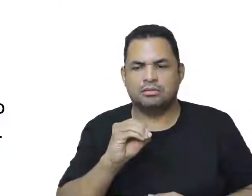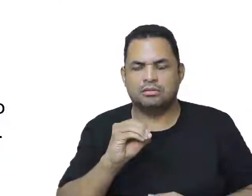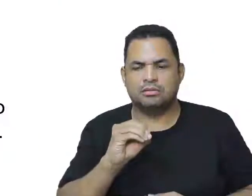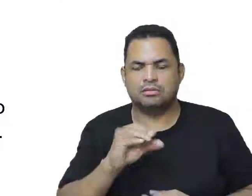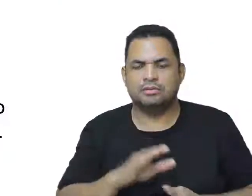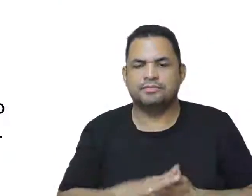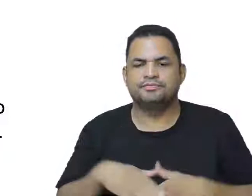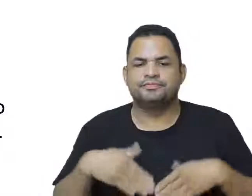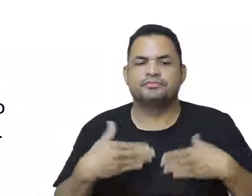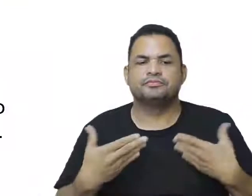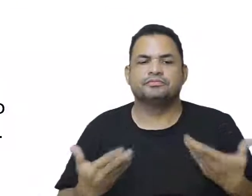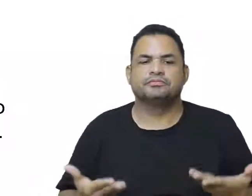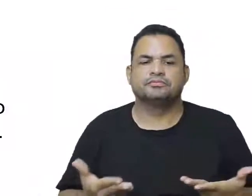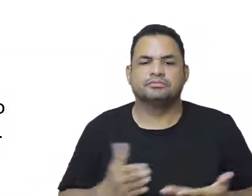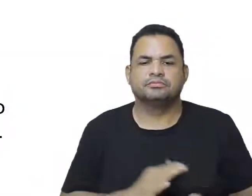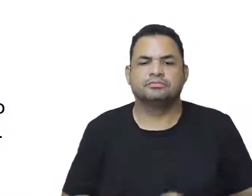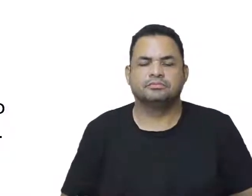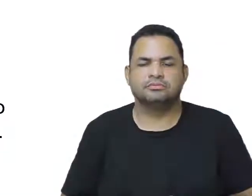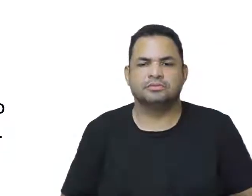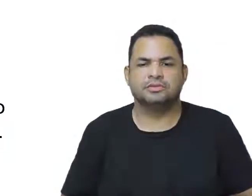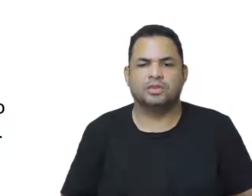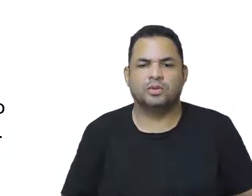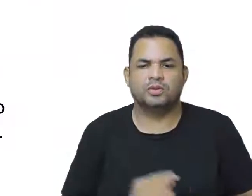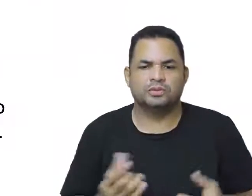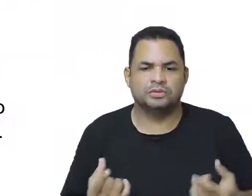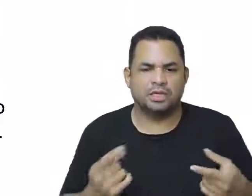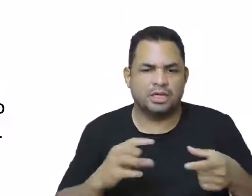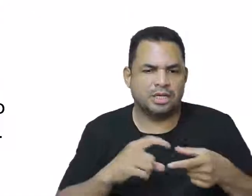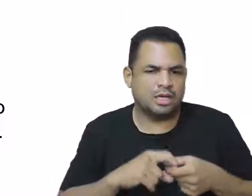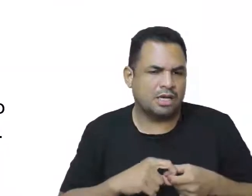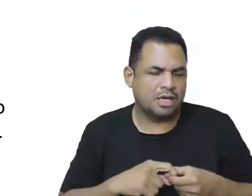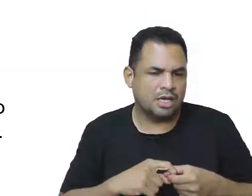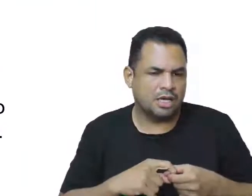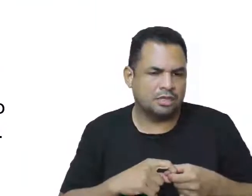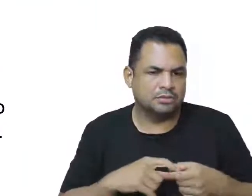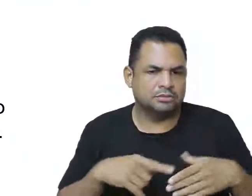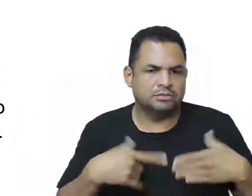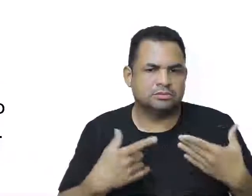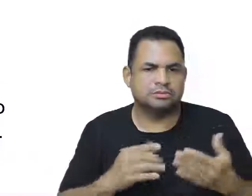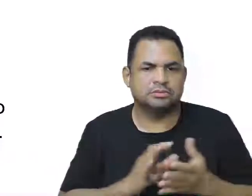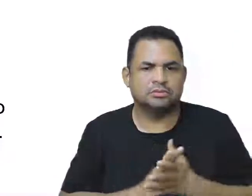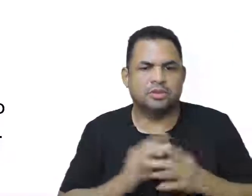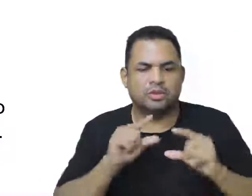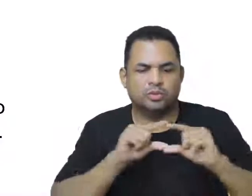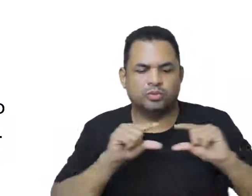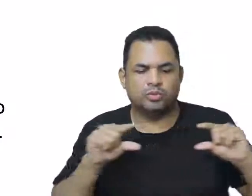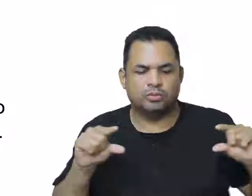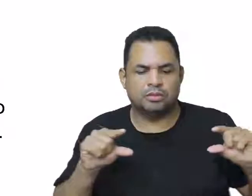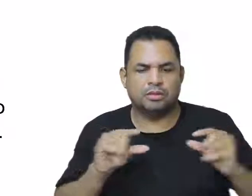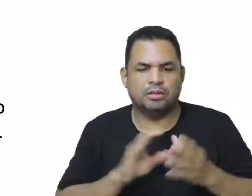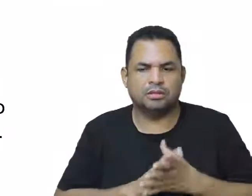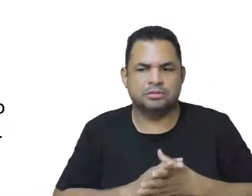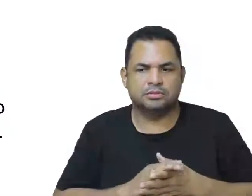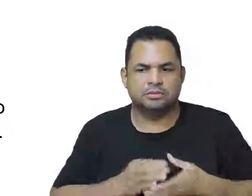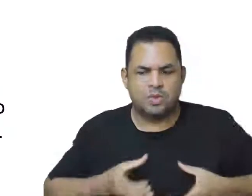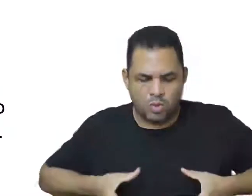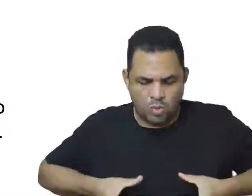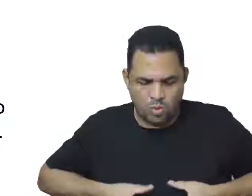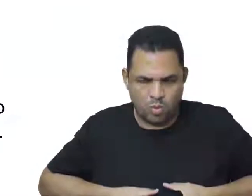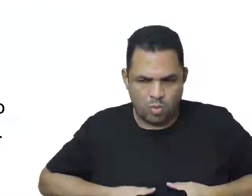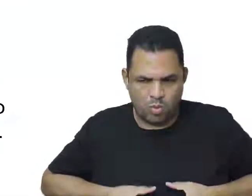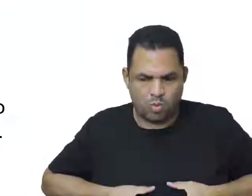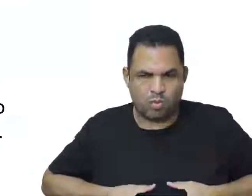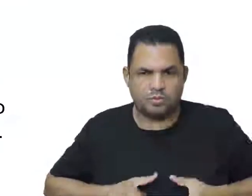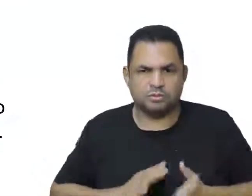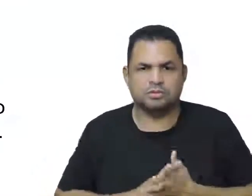prismático, pessoal, quando ele está associado aqui à tuba uterina, né? Aí isso também tem um link aí com a